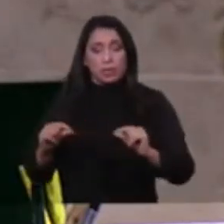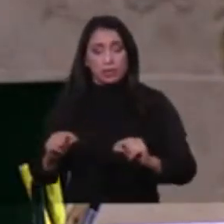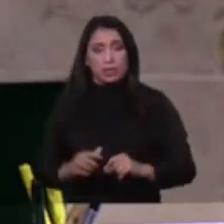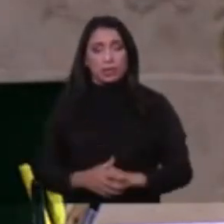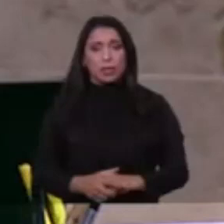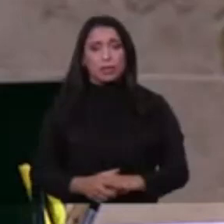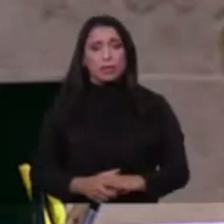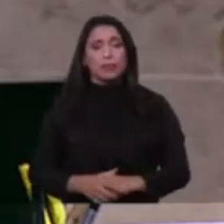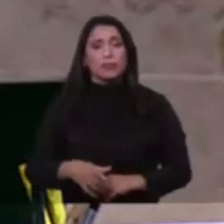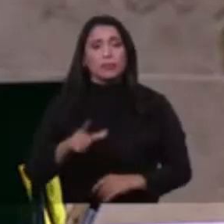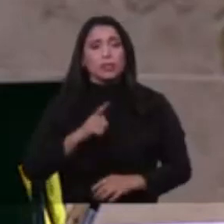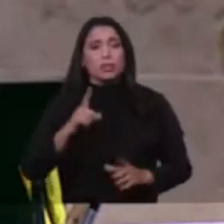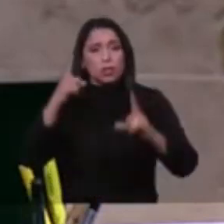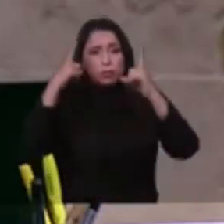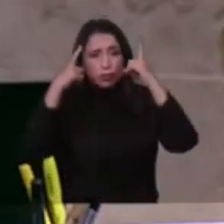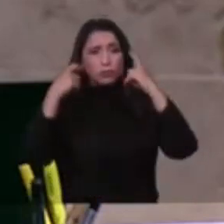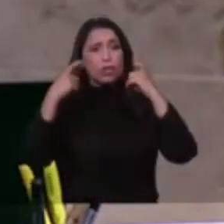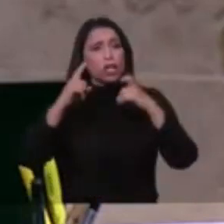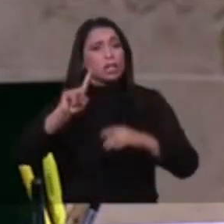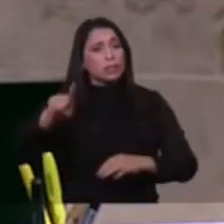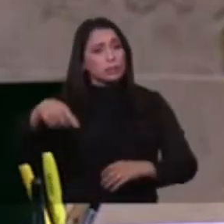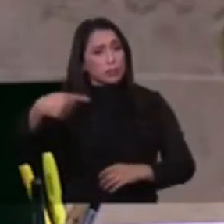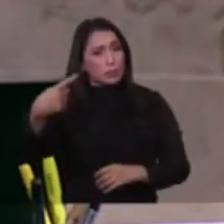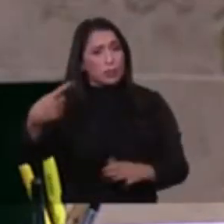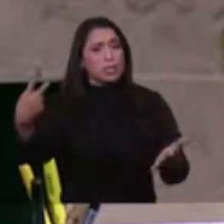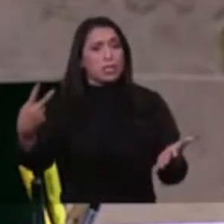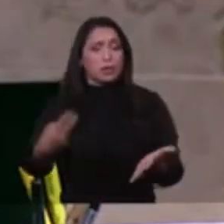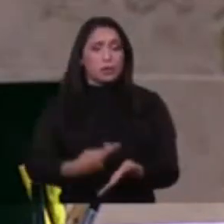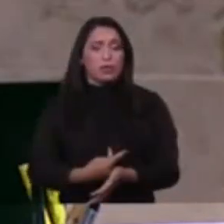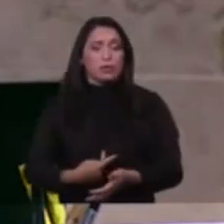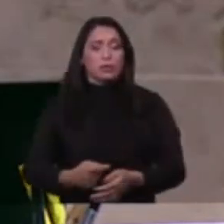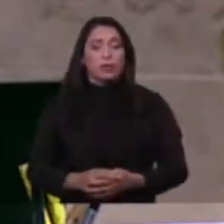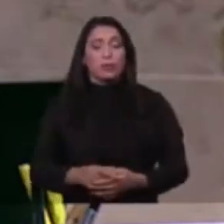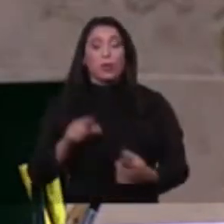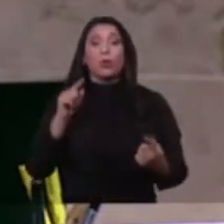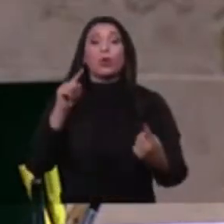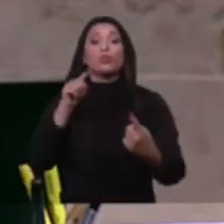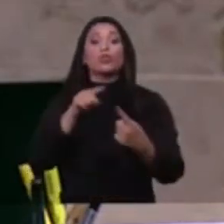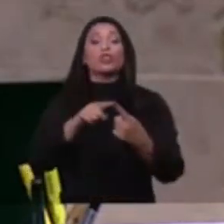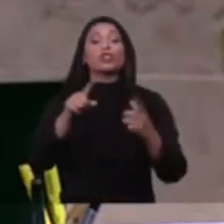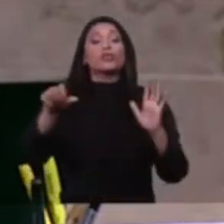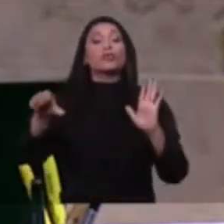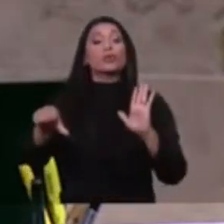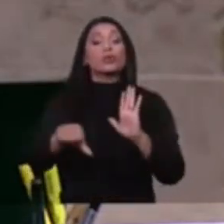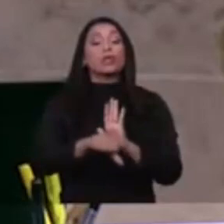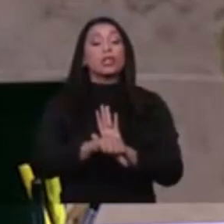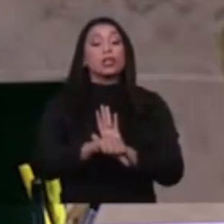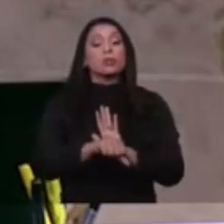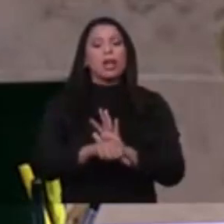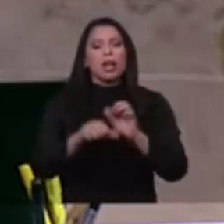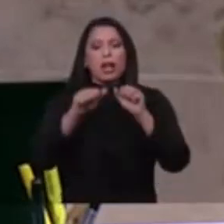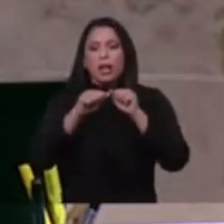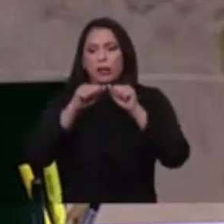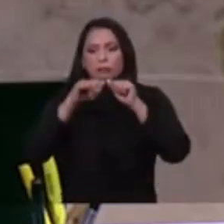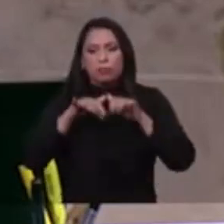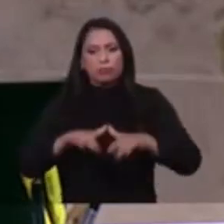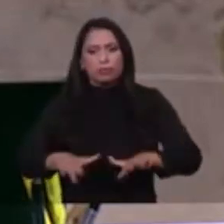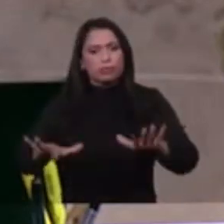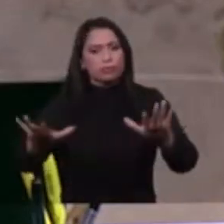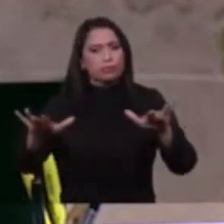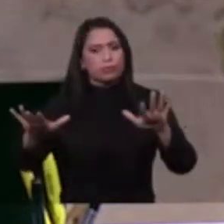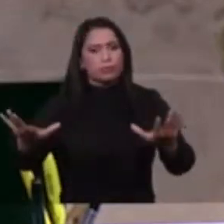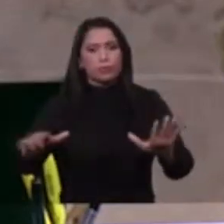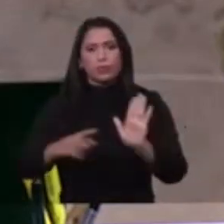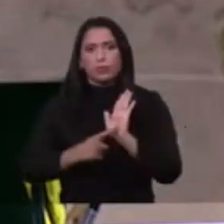atos violentos que se seguiriam. O propósito criminoso era plenamente difundido e conhecido pelos